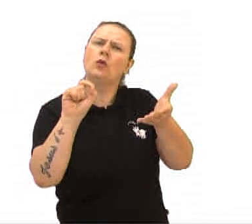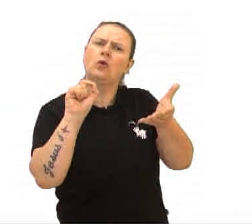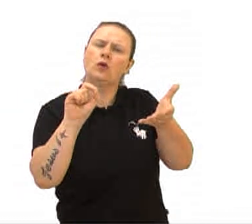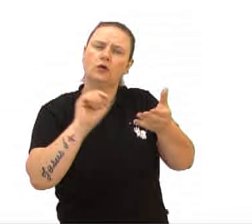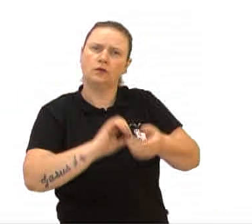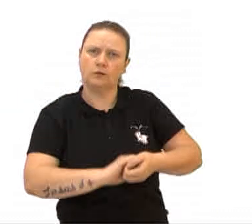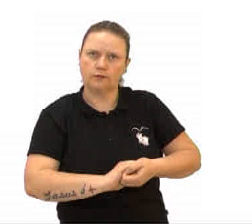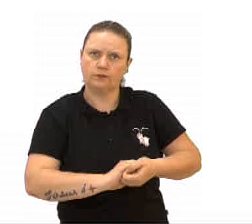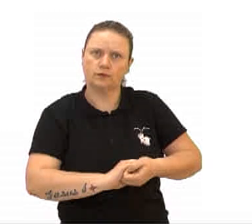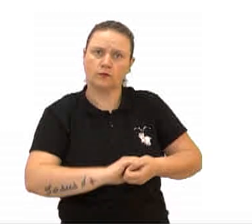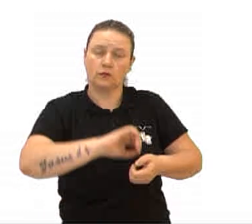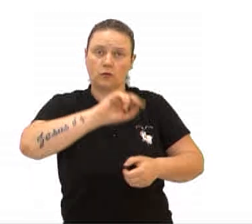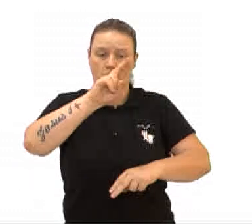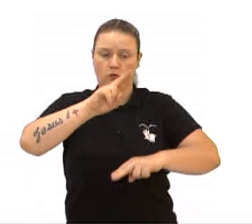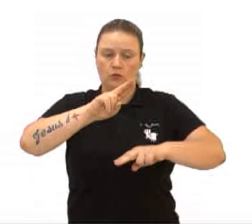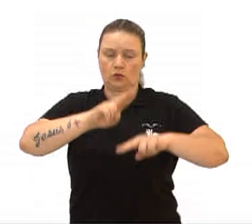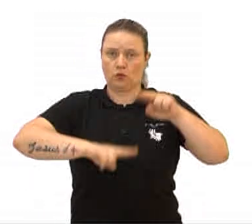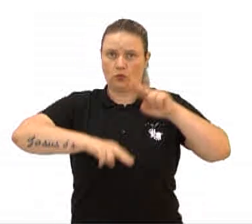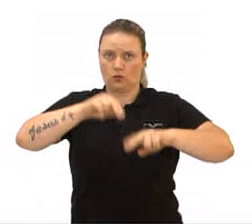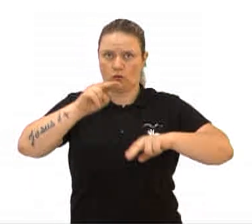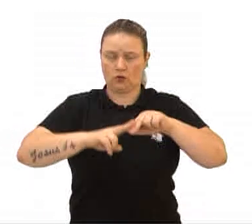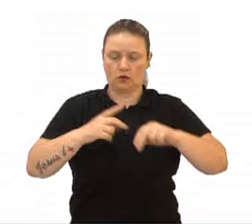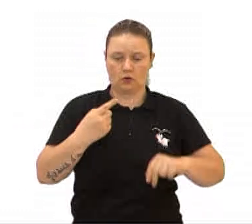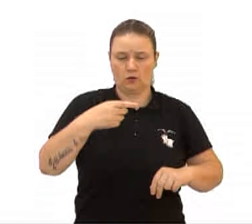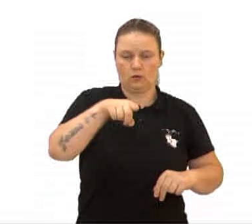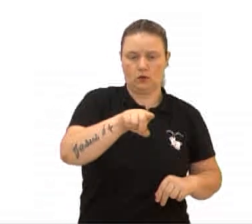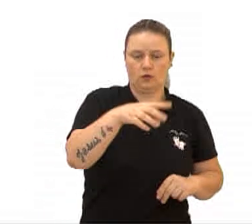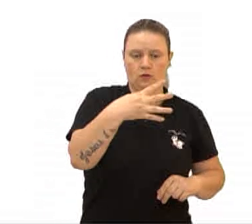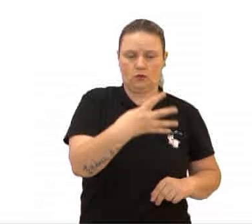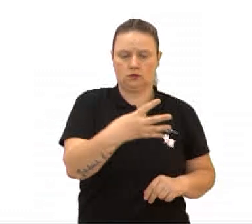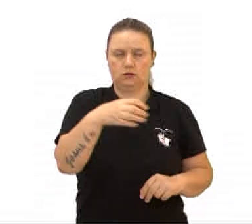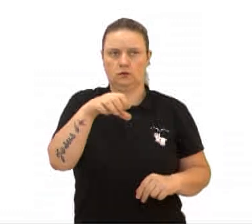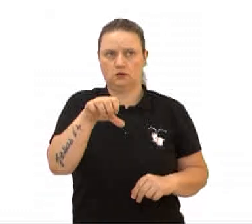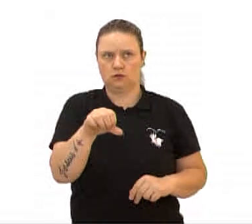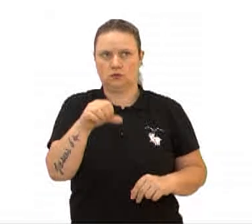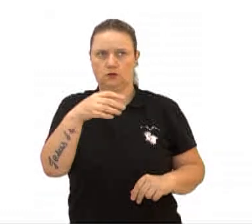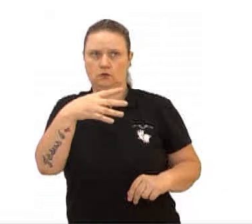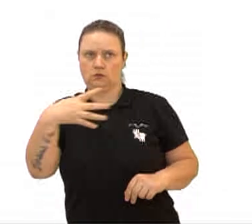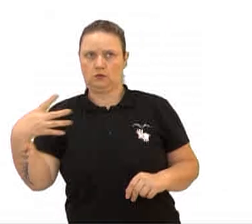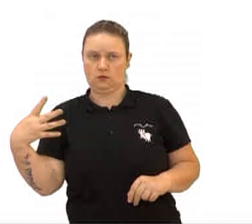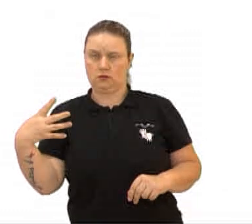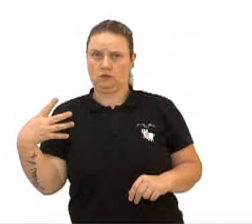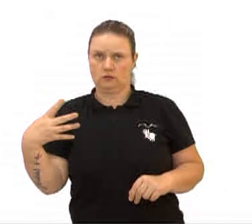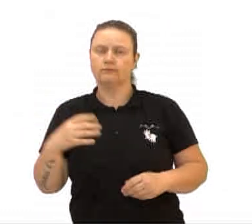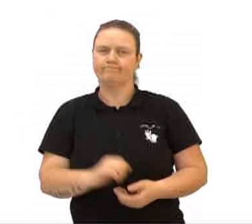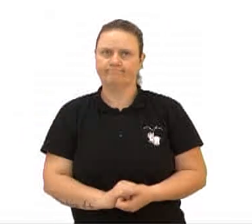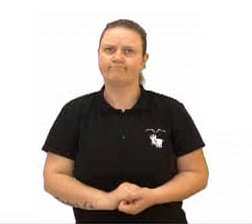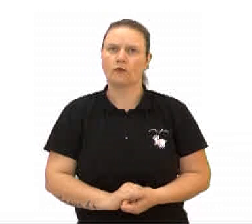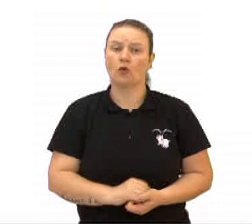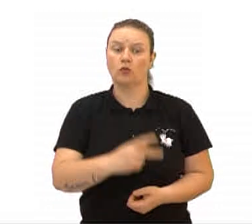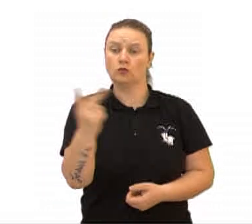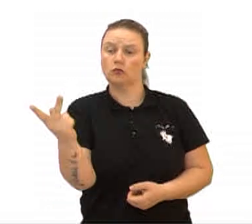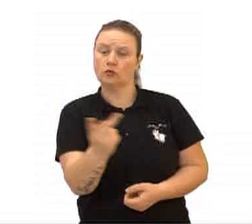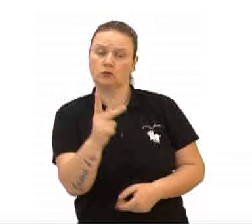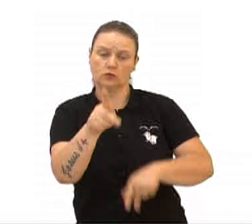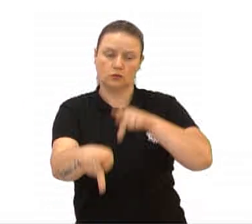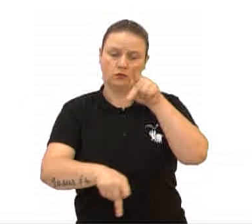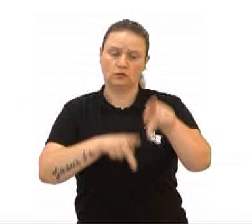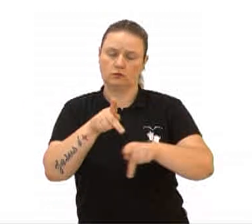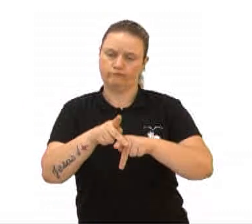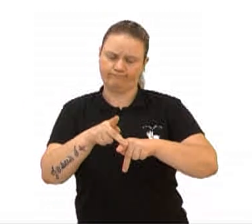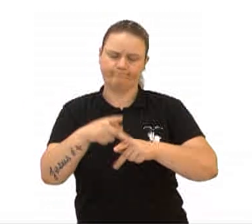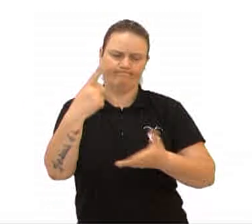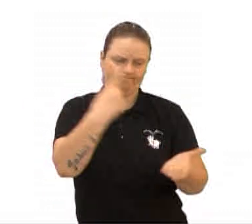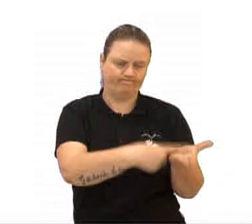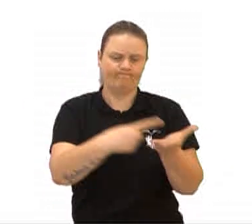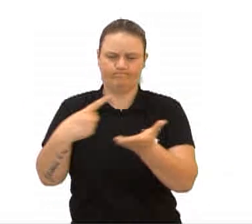que eles assinaram em junho de 1494, onde os dois povos delimitaram, através de uma linha